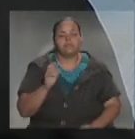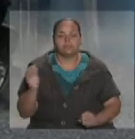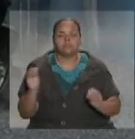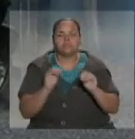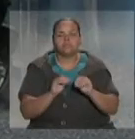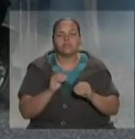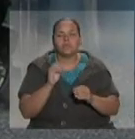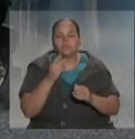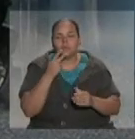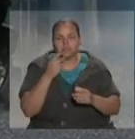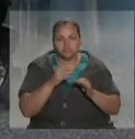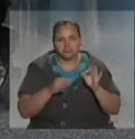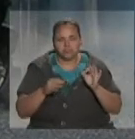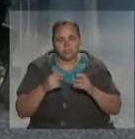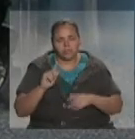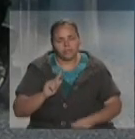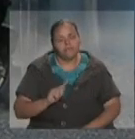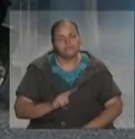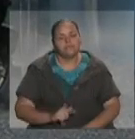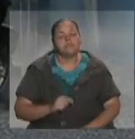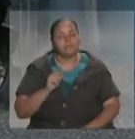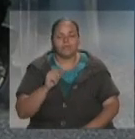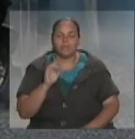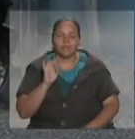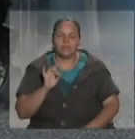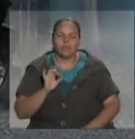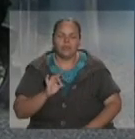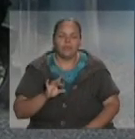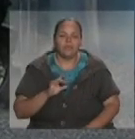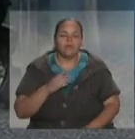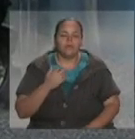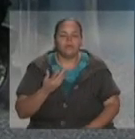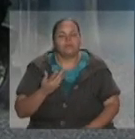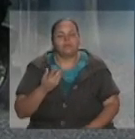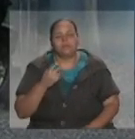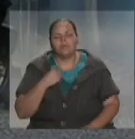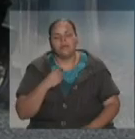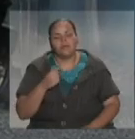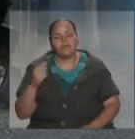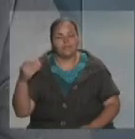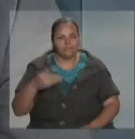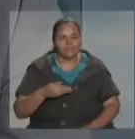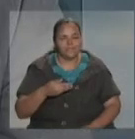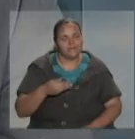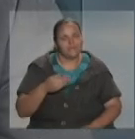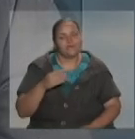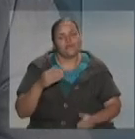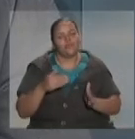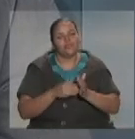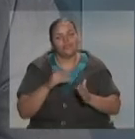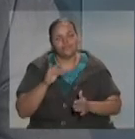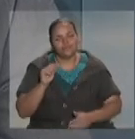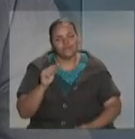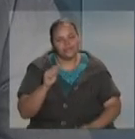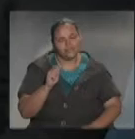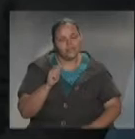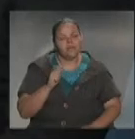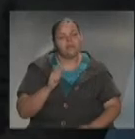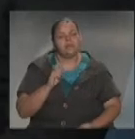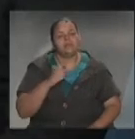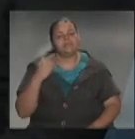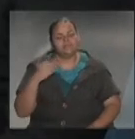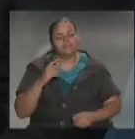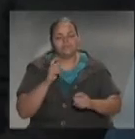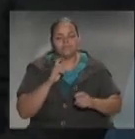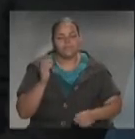você queira complementar? Eu queria complementar porque ele, infelizmente, só pôde nos brindar com a presença no último dia. Nos